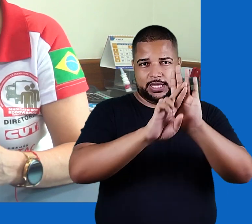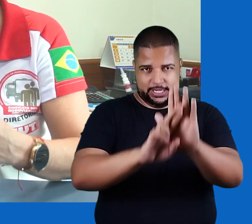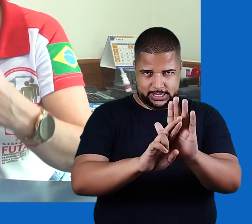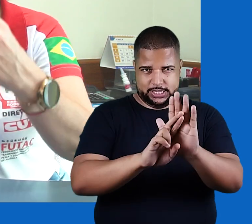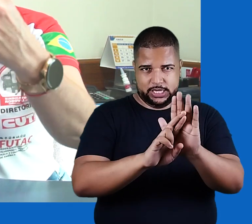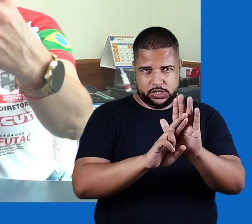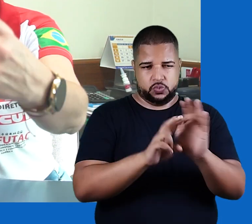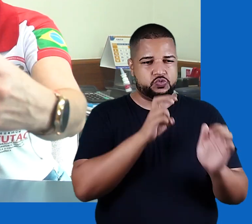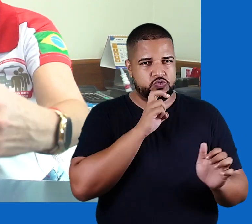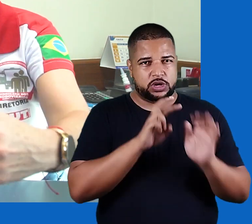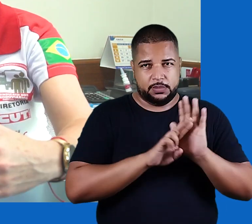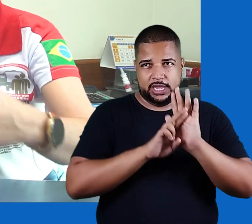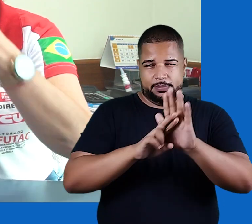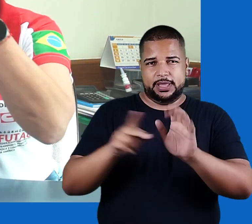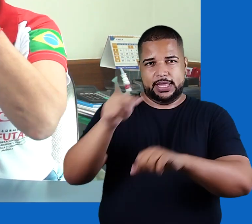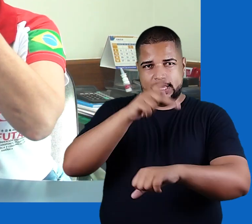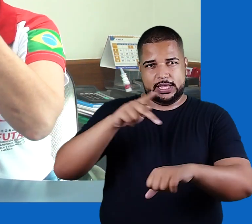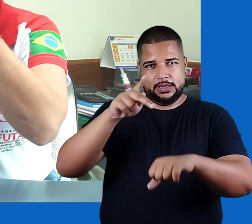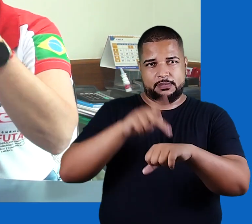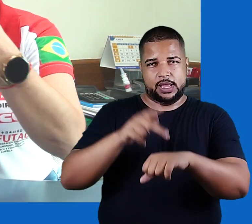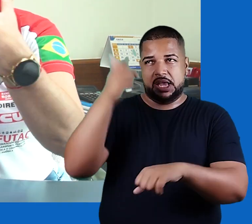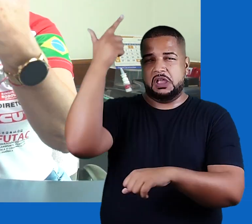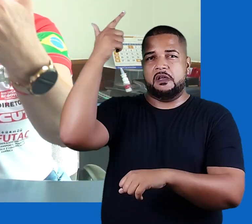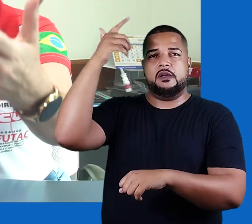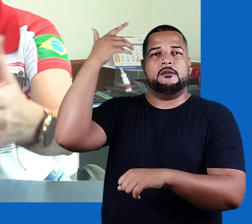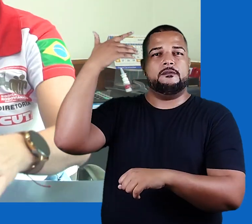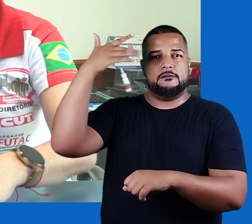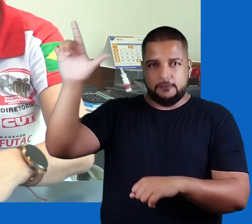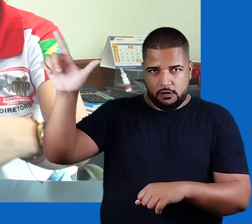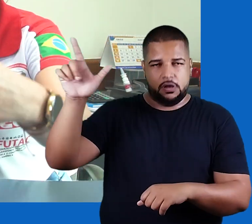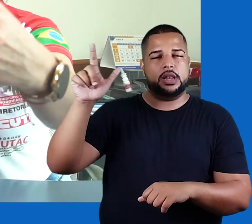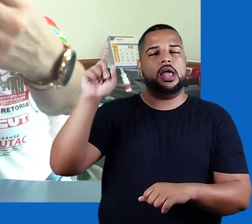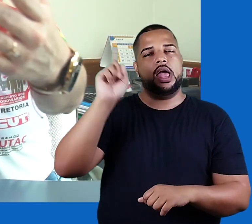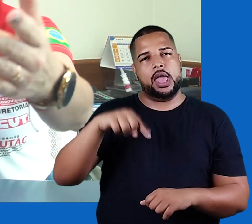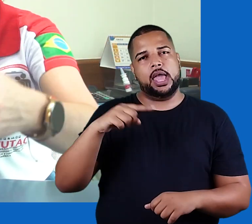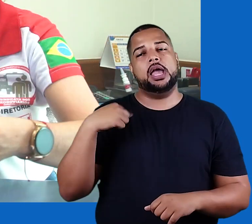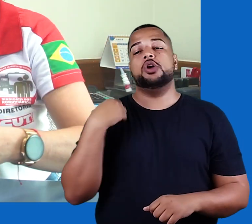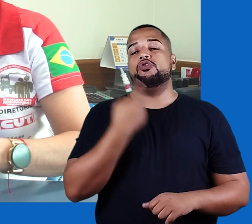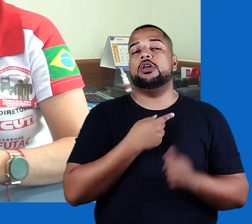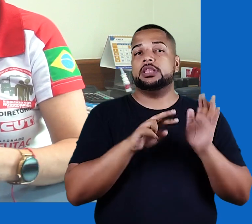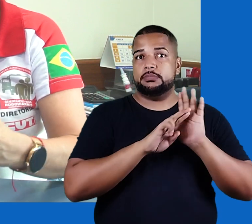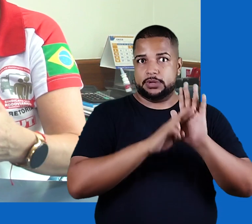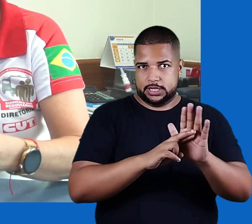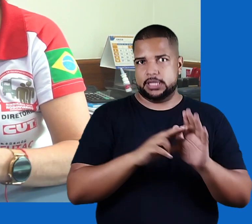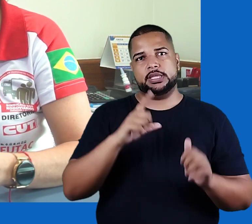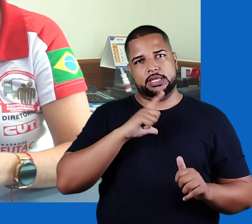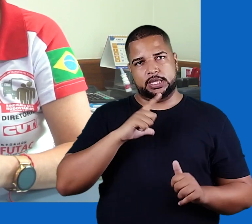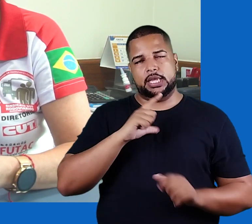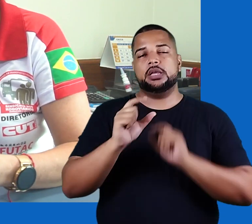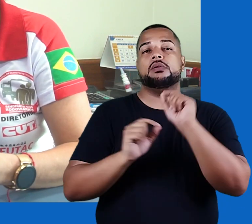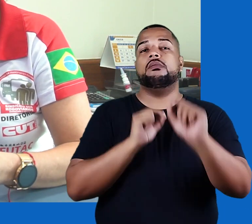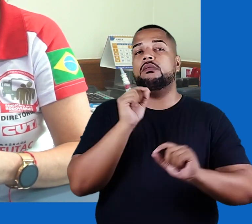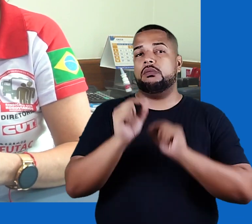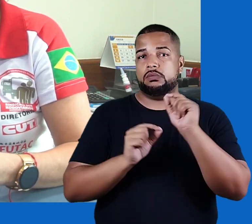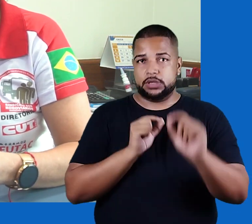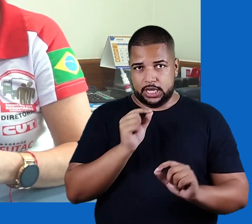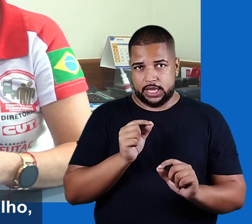essa representação internacional, essas outras entidades, né, que a gente também representa